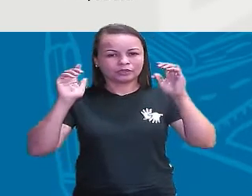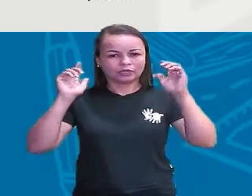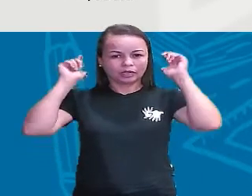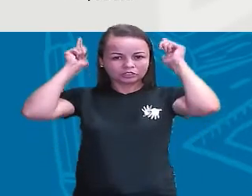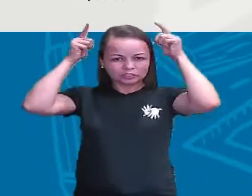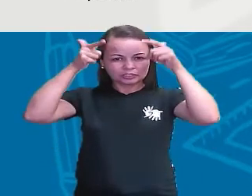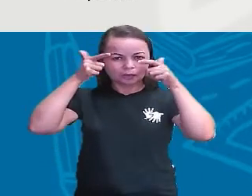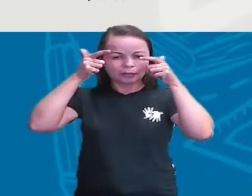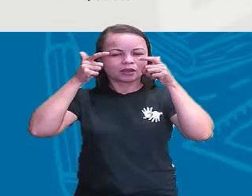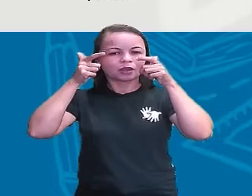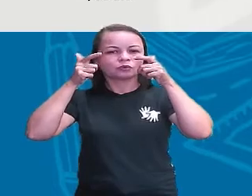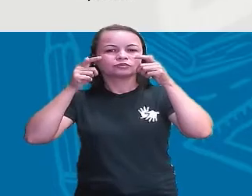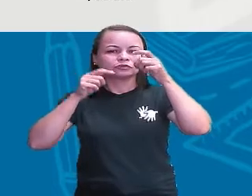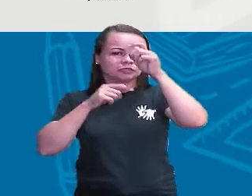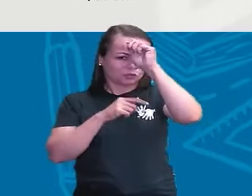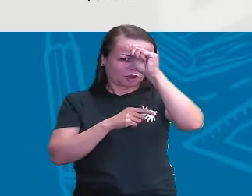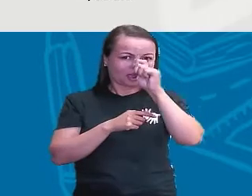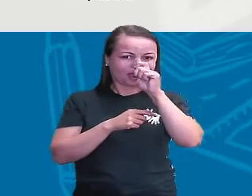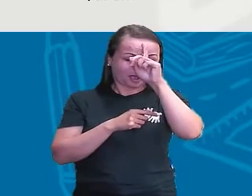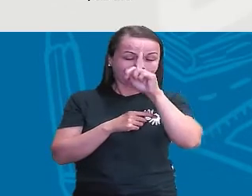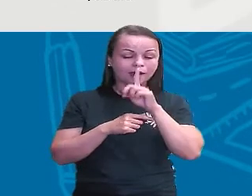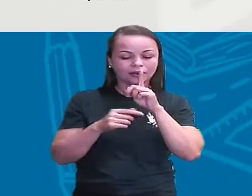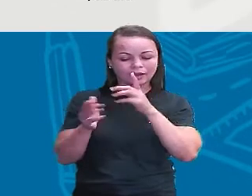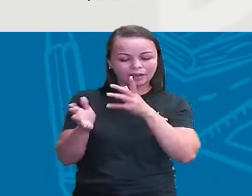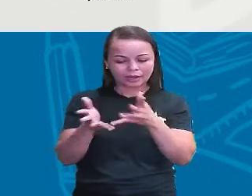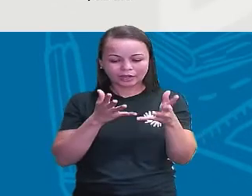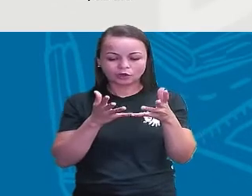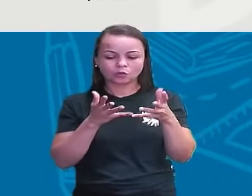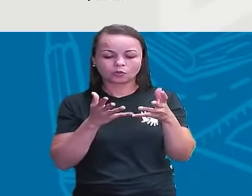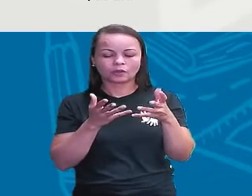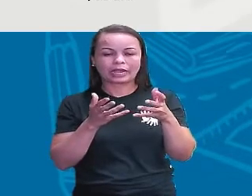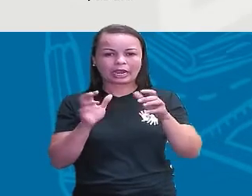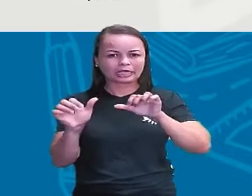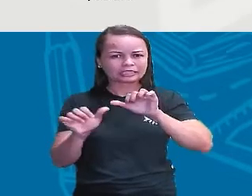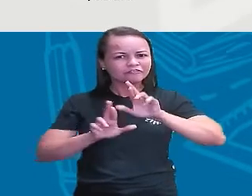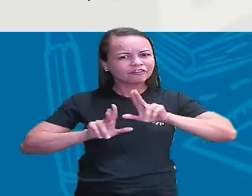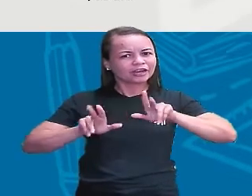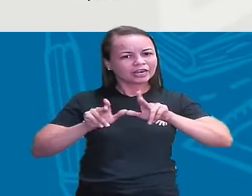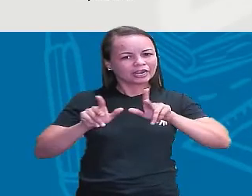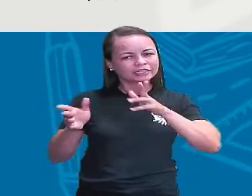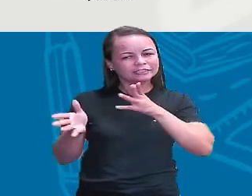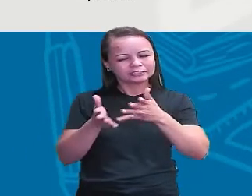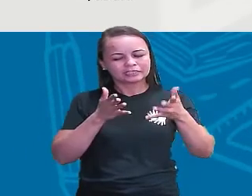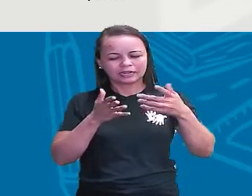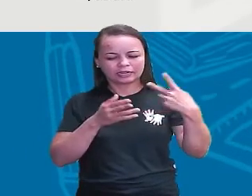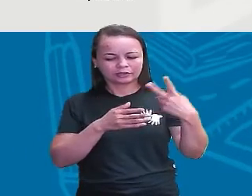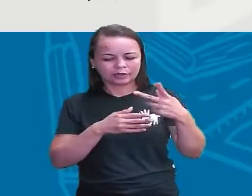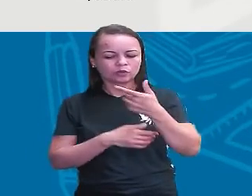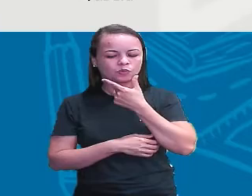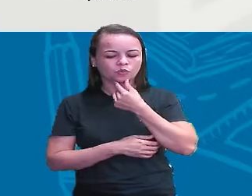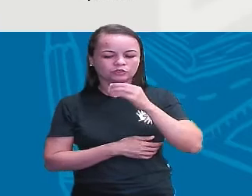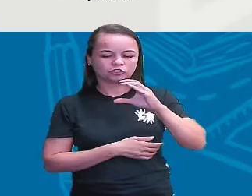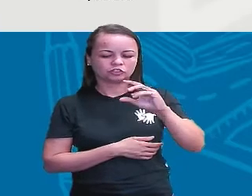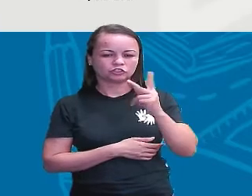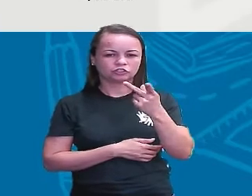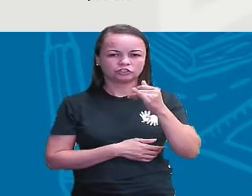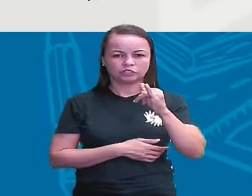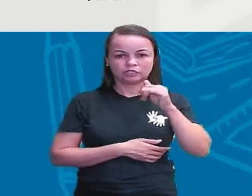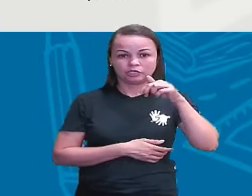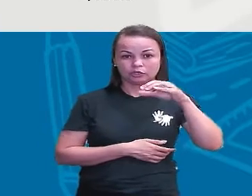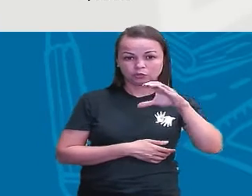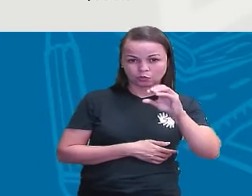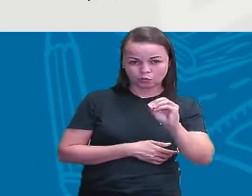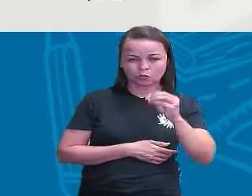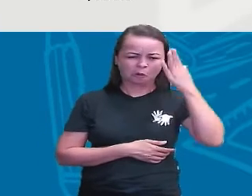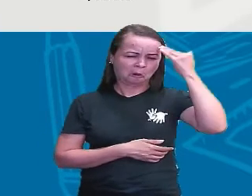aí, por Chico Buarque. E aí o conto ele traz aí esses elementos da narrativa, né? Como os personagens,